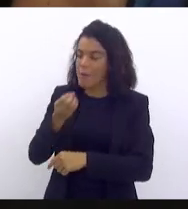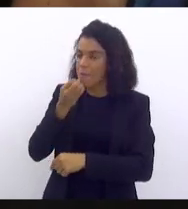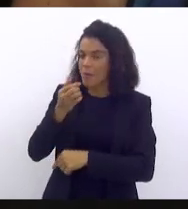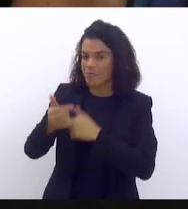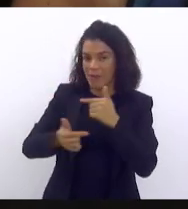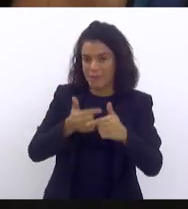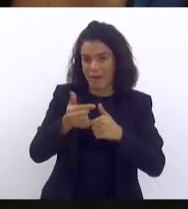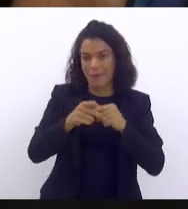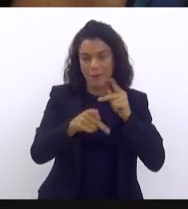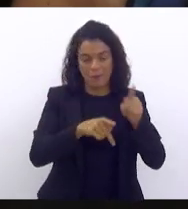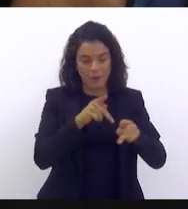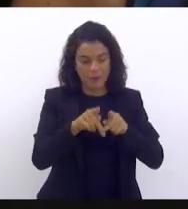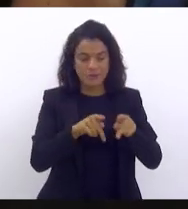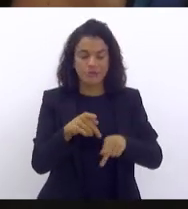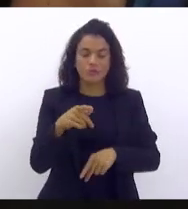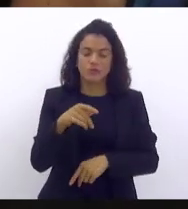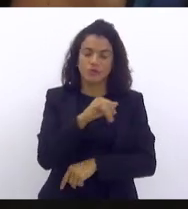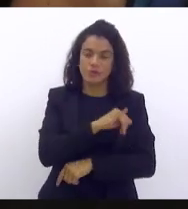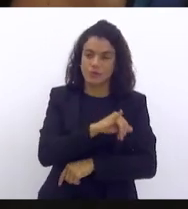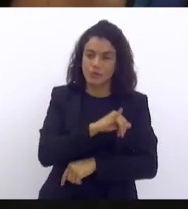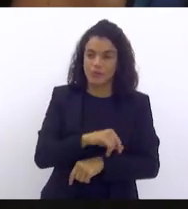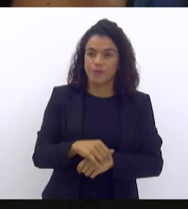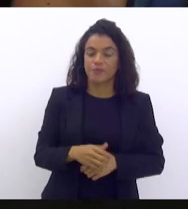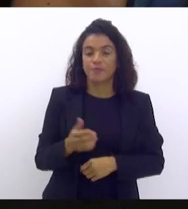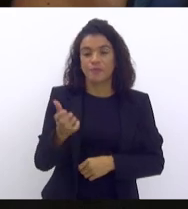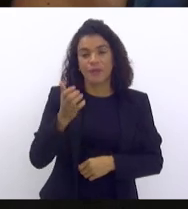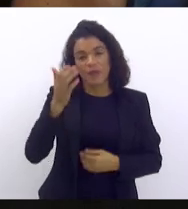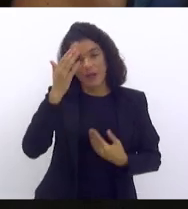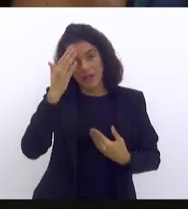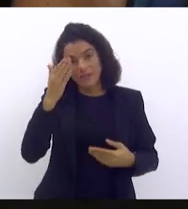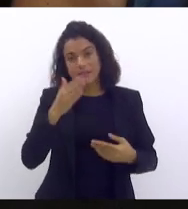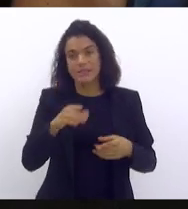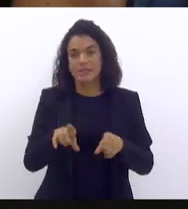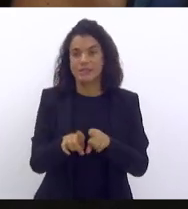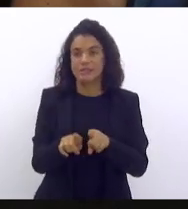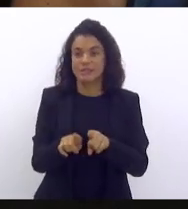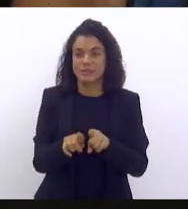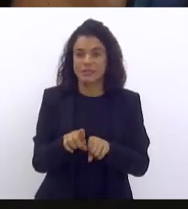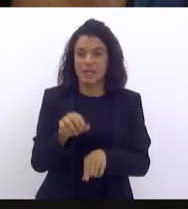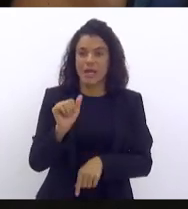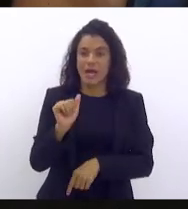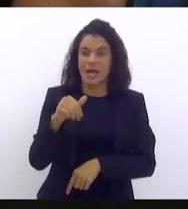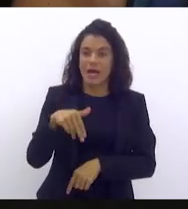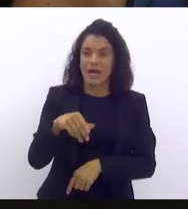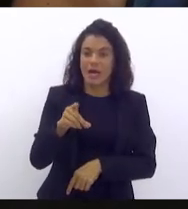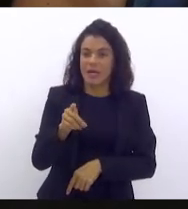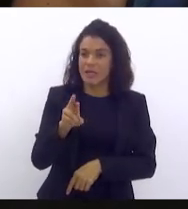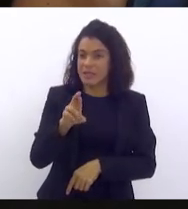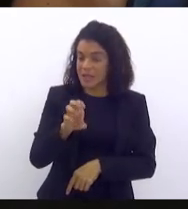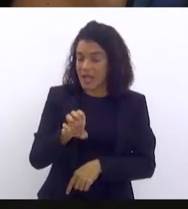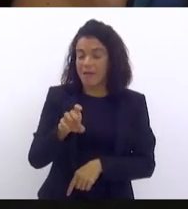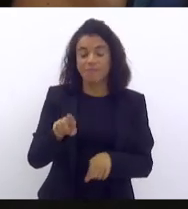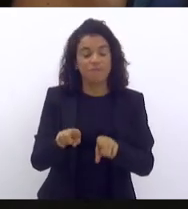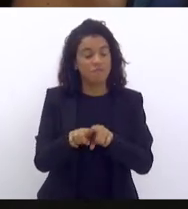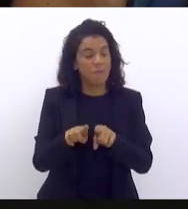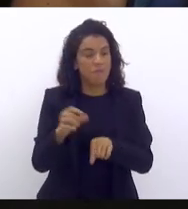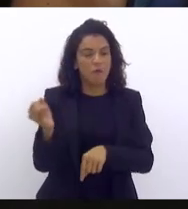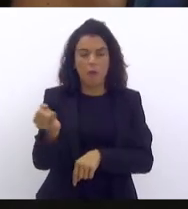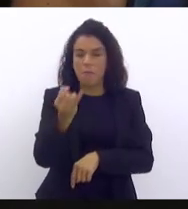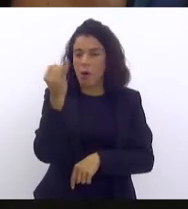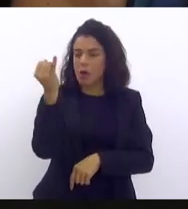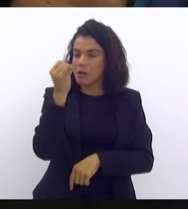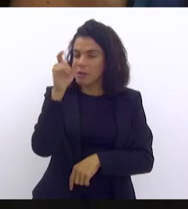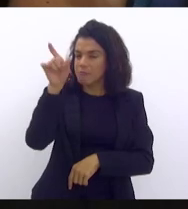à população do Estado do Rio. Quero agradecer ao deputado André Correia, que foi muito importante ter vindo aqui